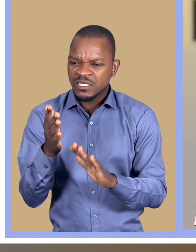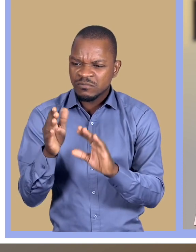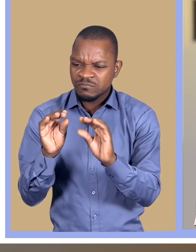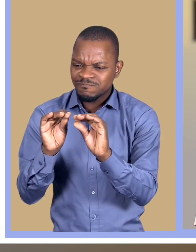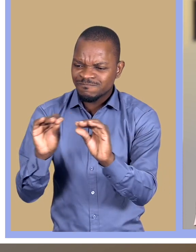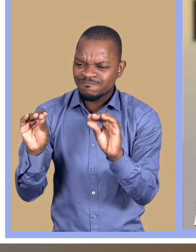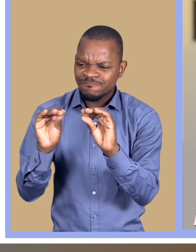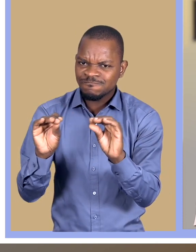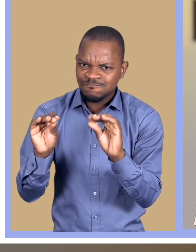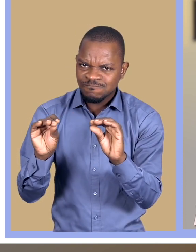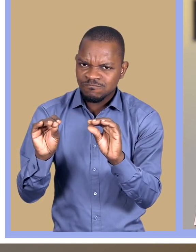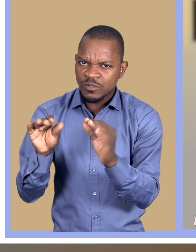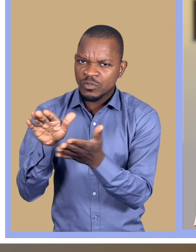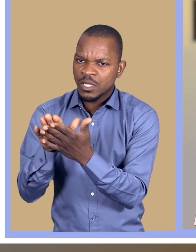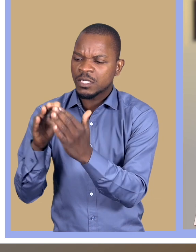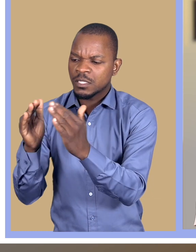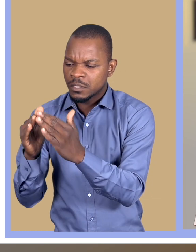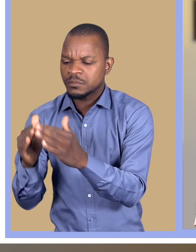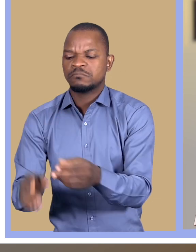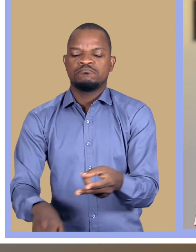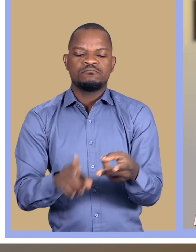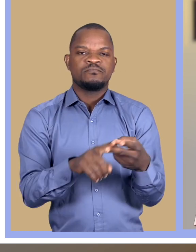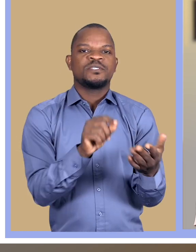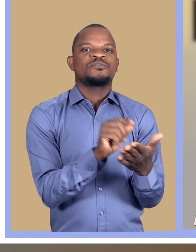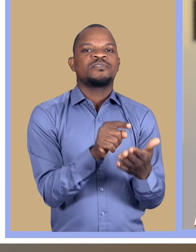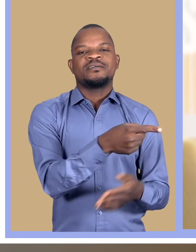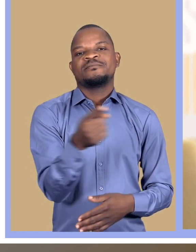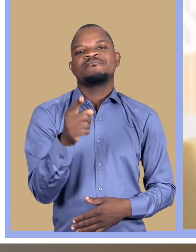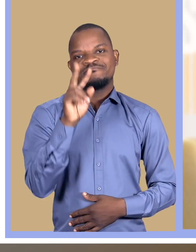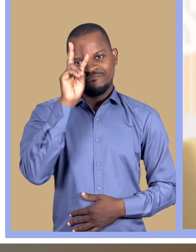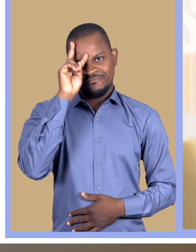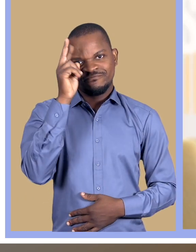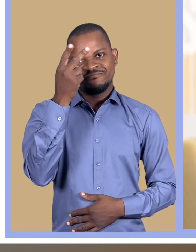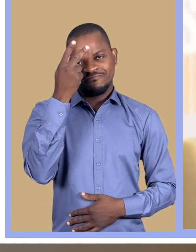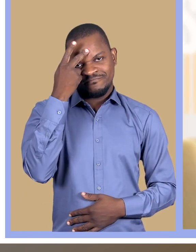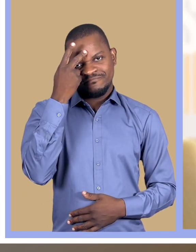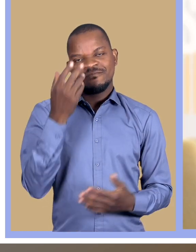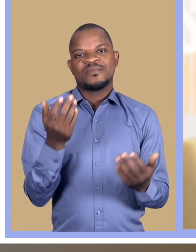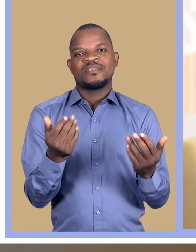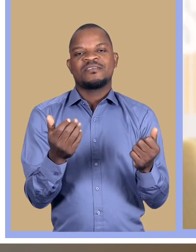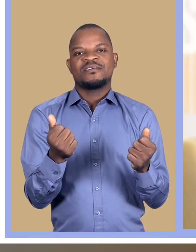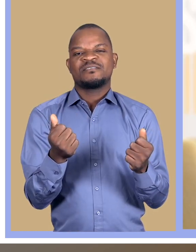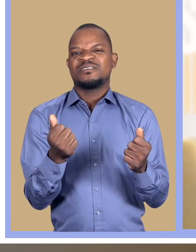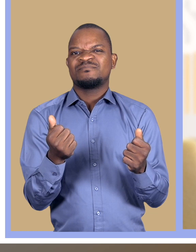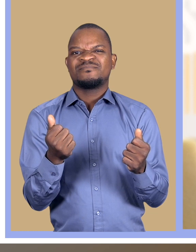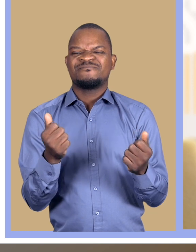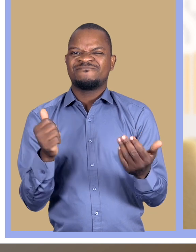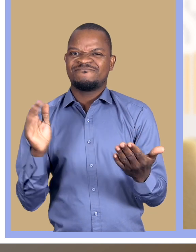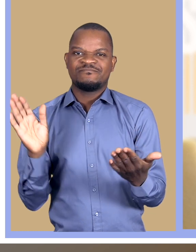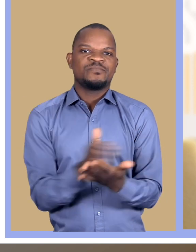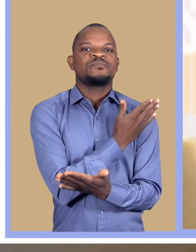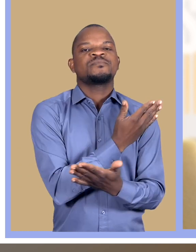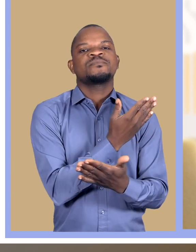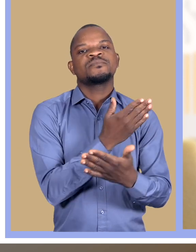informal, formal e tornar esta sociedade mais consciente. Aí nós eliminamos todos os problemas desde a